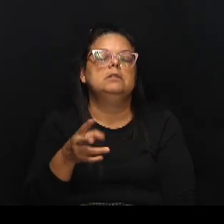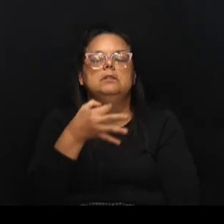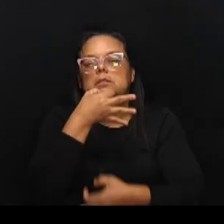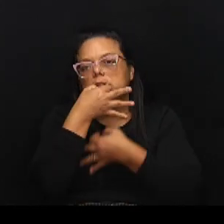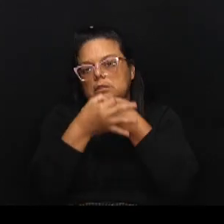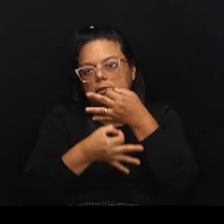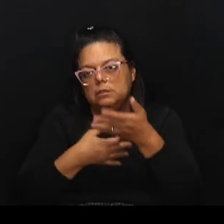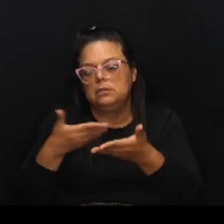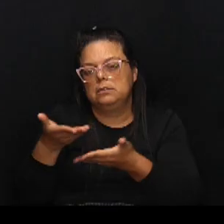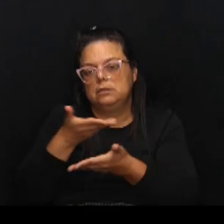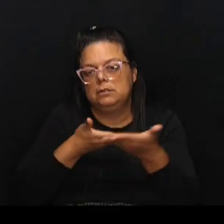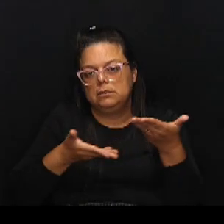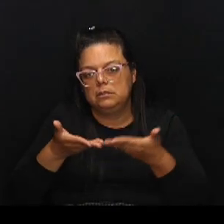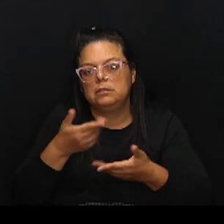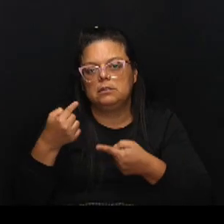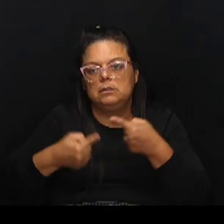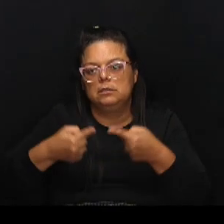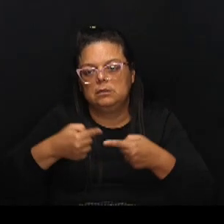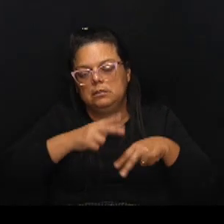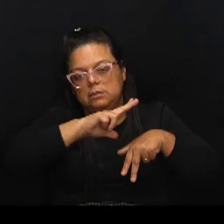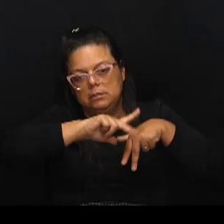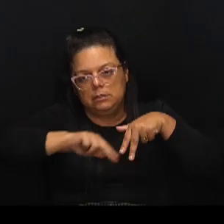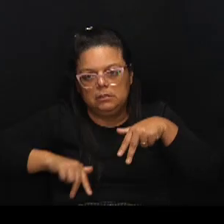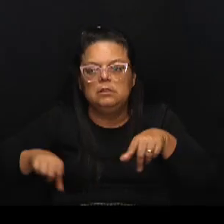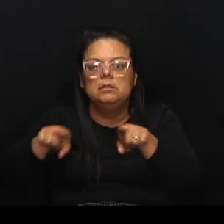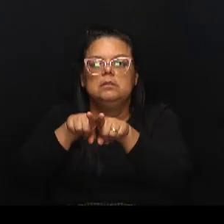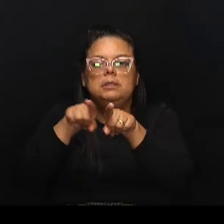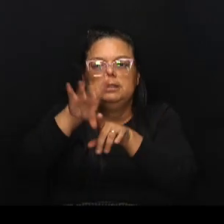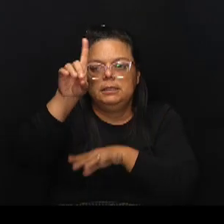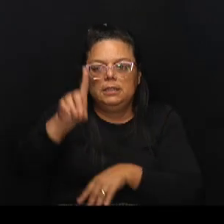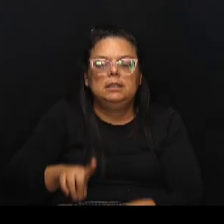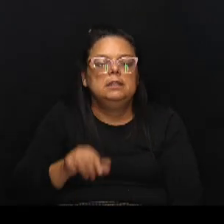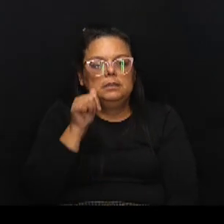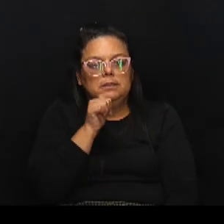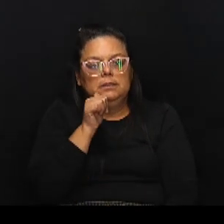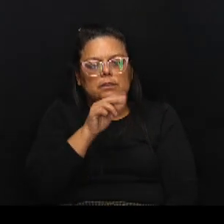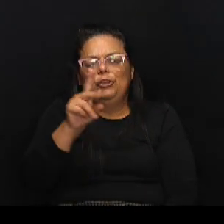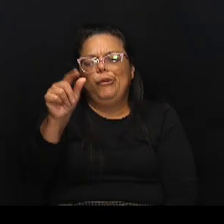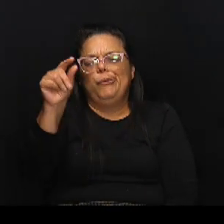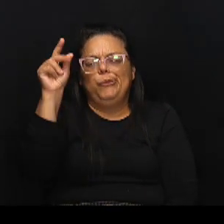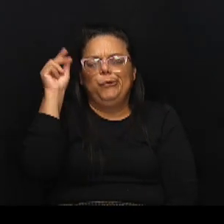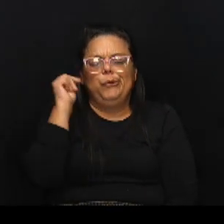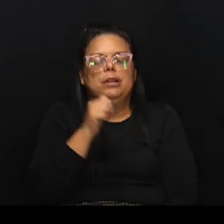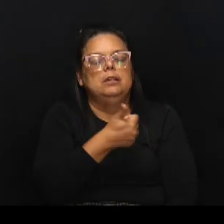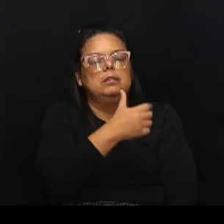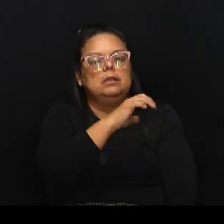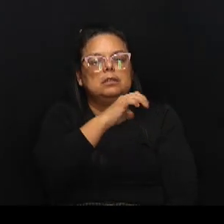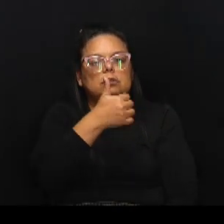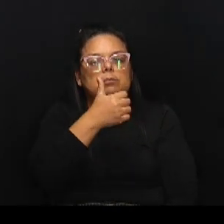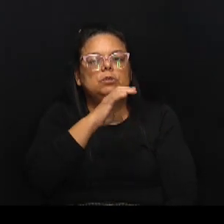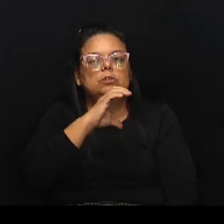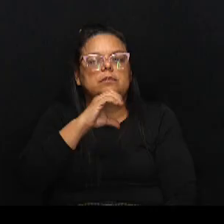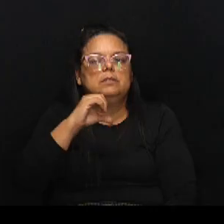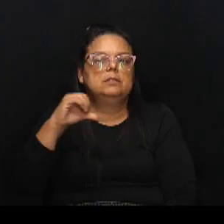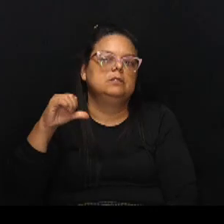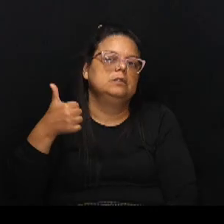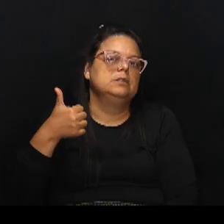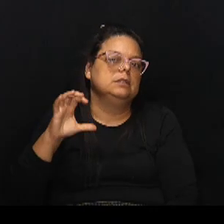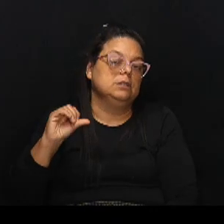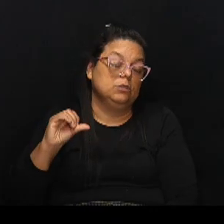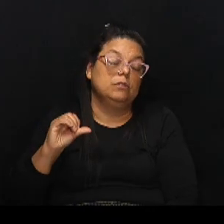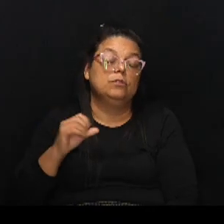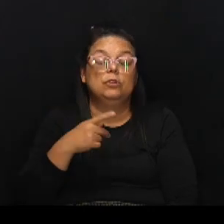essas questões de gênero, as questões do direito feminino há muitos anos. Desde o século XIX a gente tem escritos